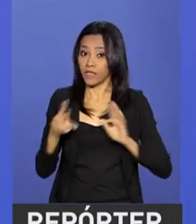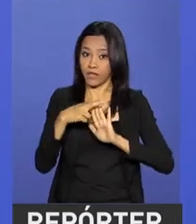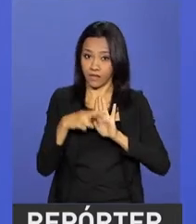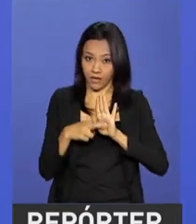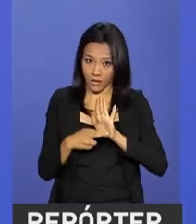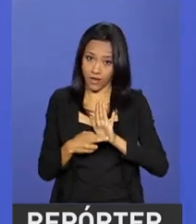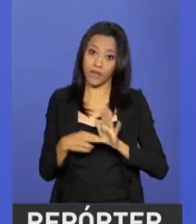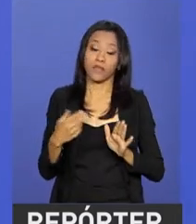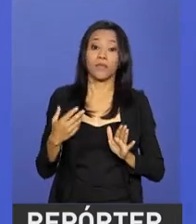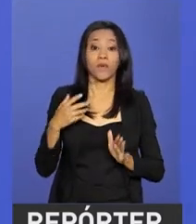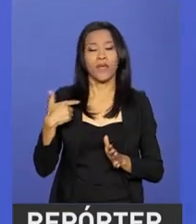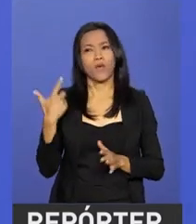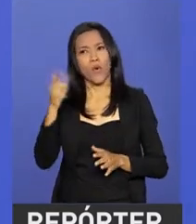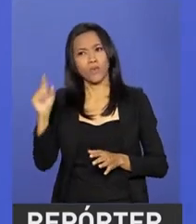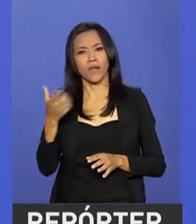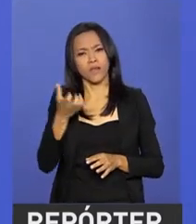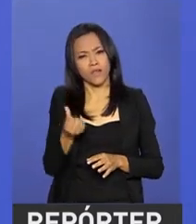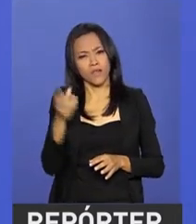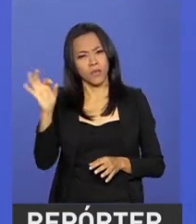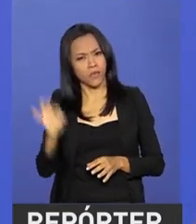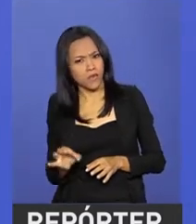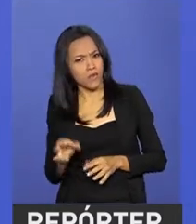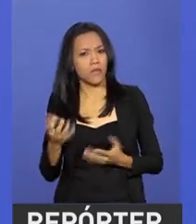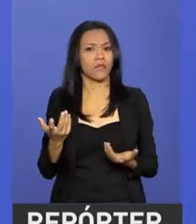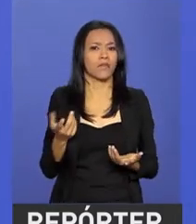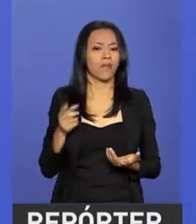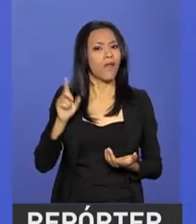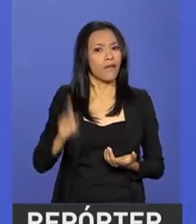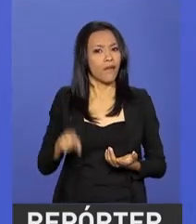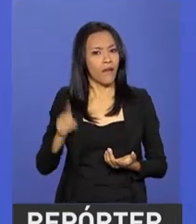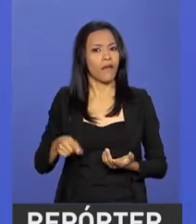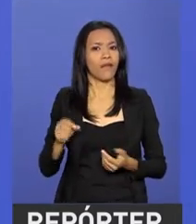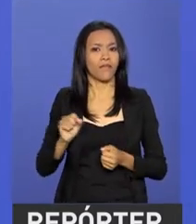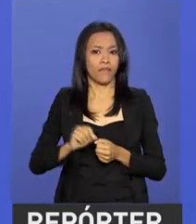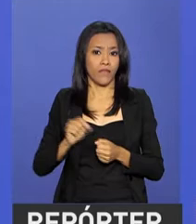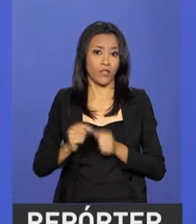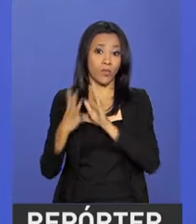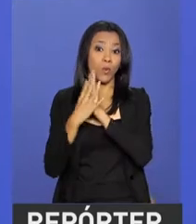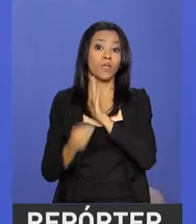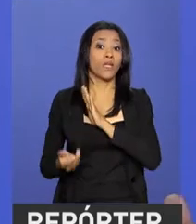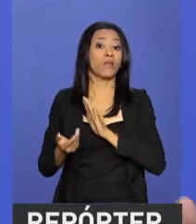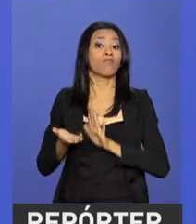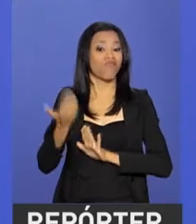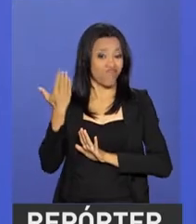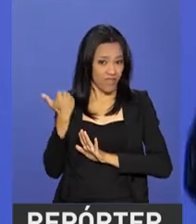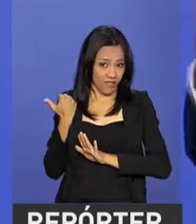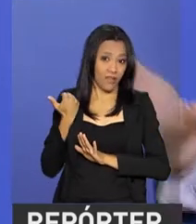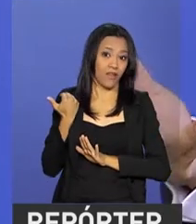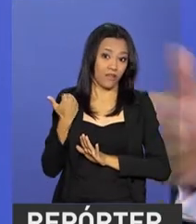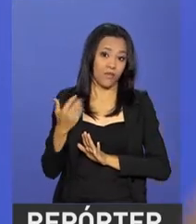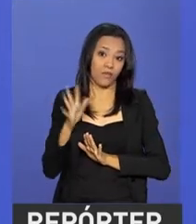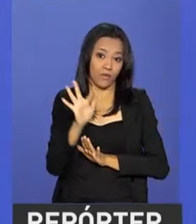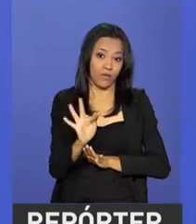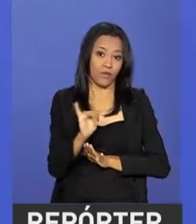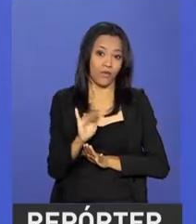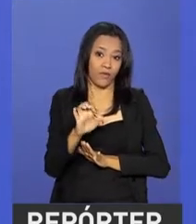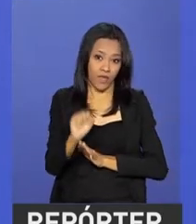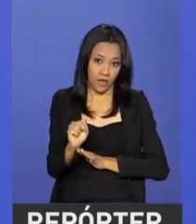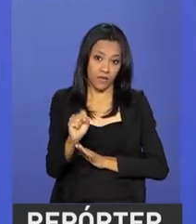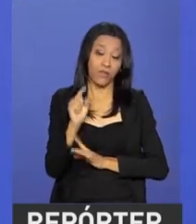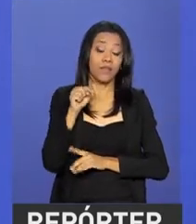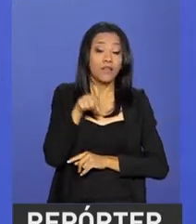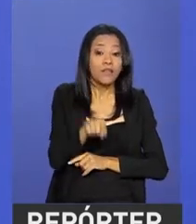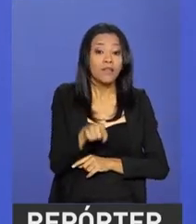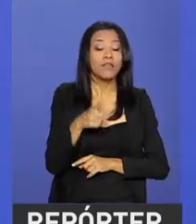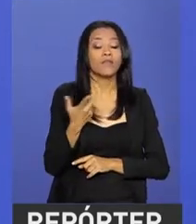atual de 6%, 6,5% de juros que é praticado no FIES antigo. E, finalmente, um estímulo a